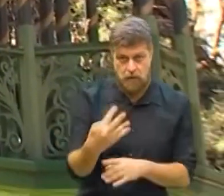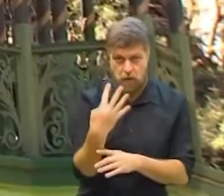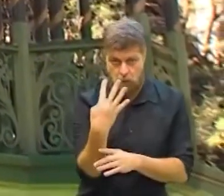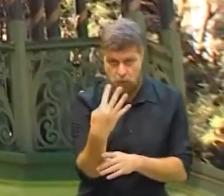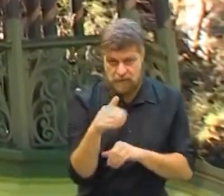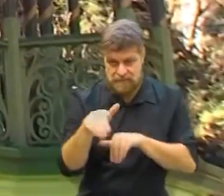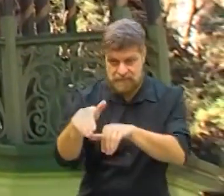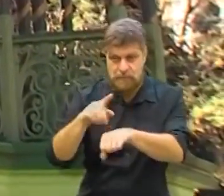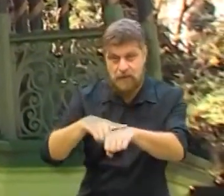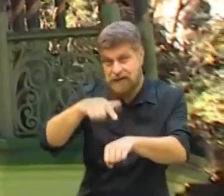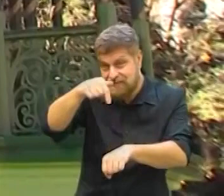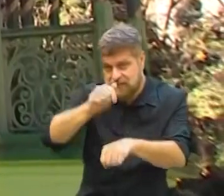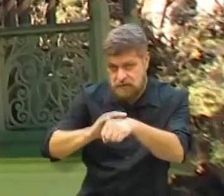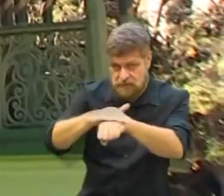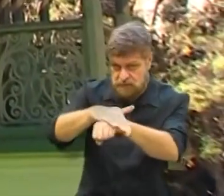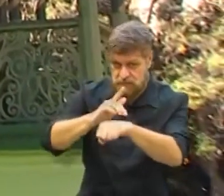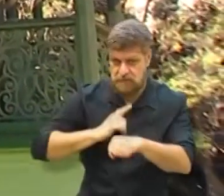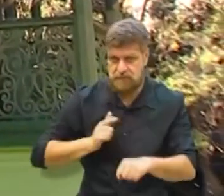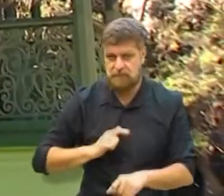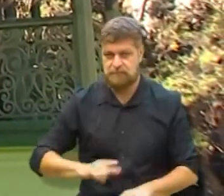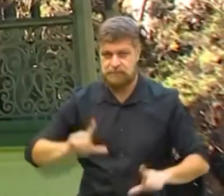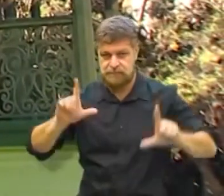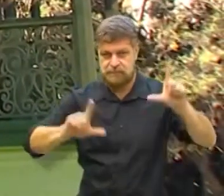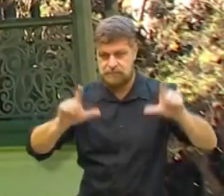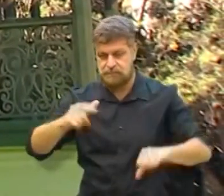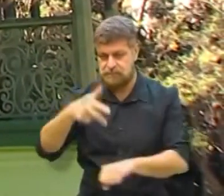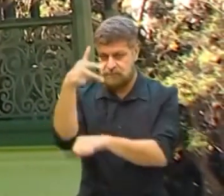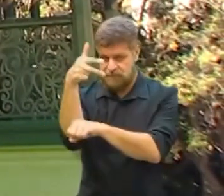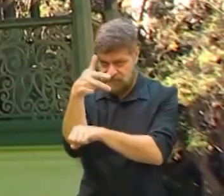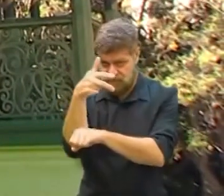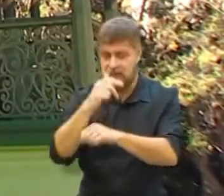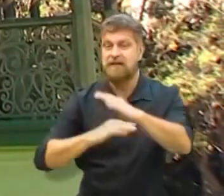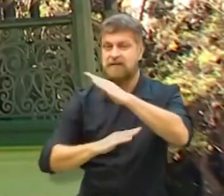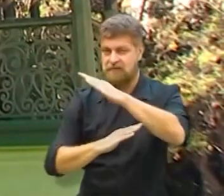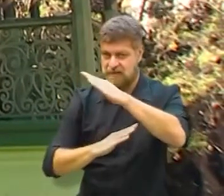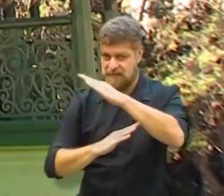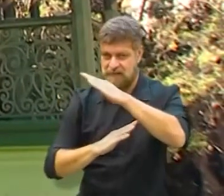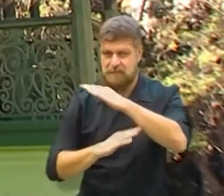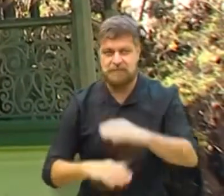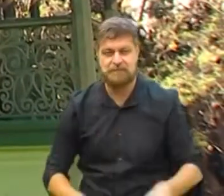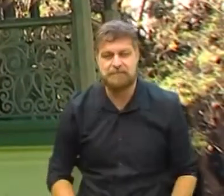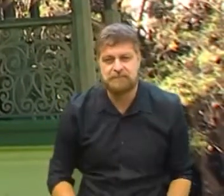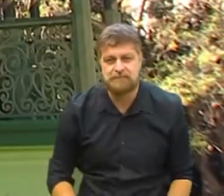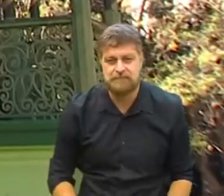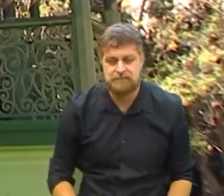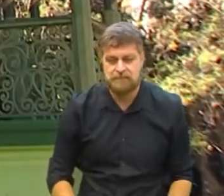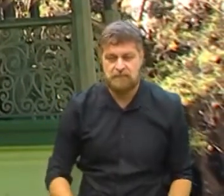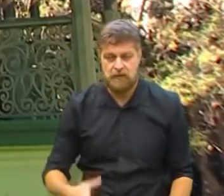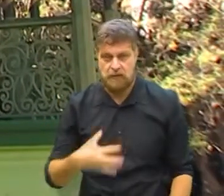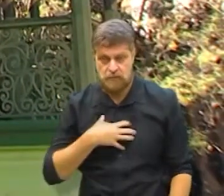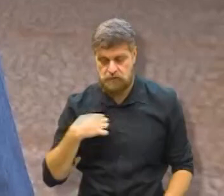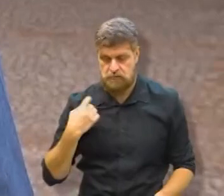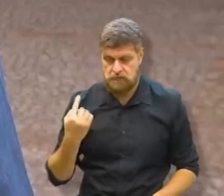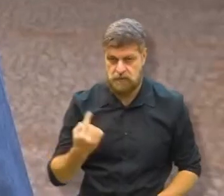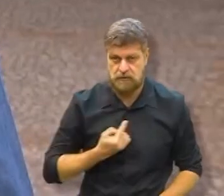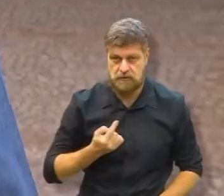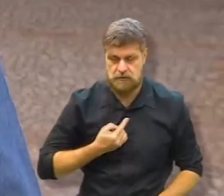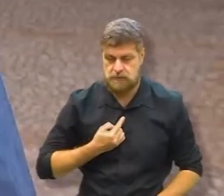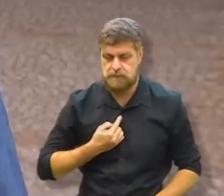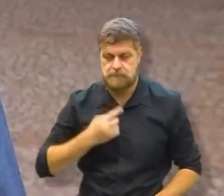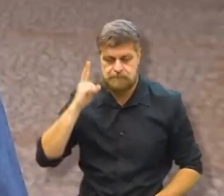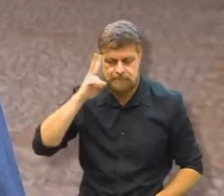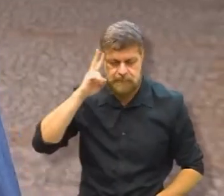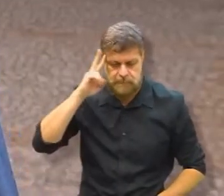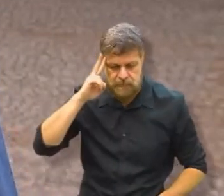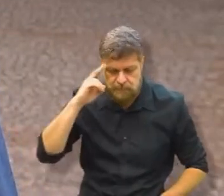no sábado 4 de setembro, 7 da noite, que será transmitido pela TV Câmara Campinas. É uma